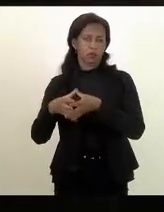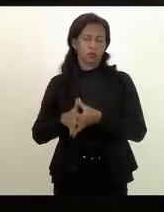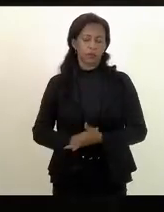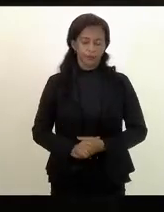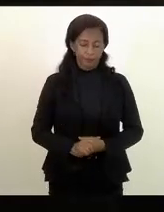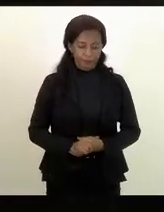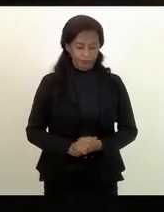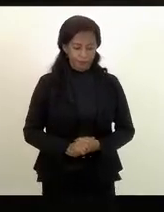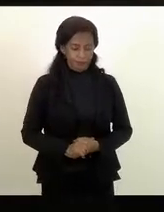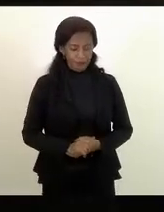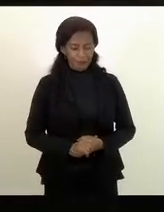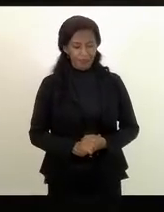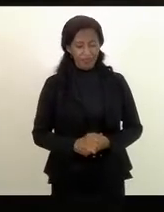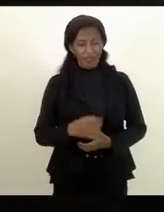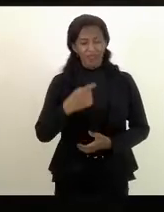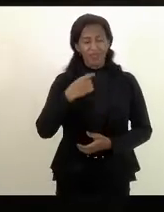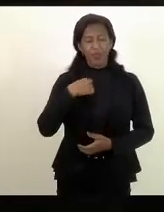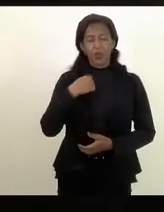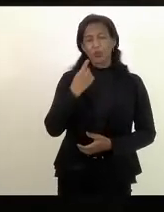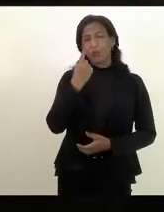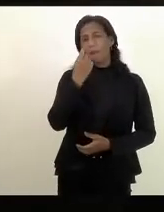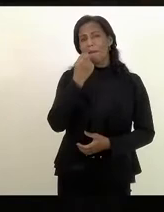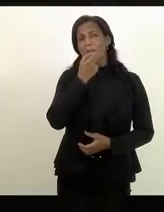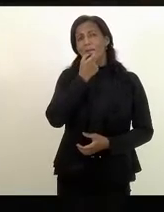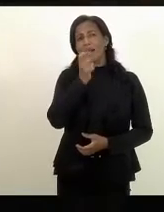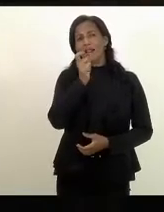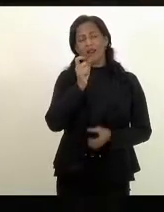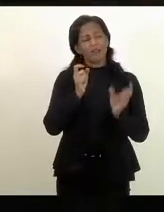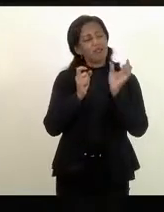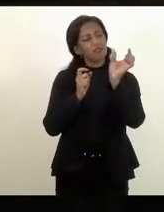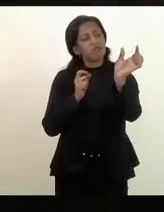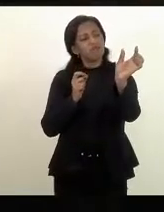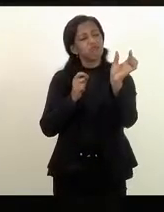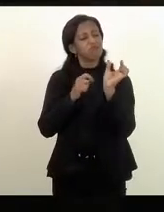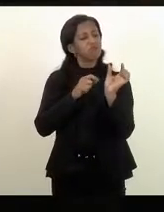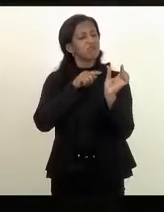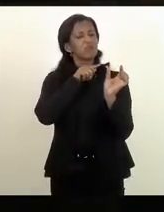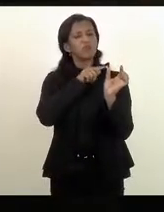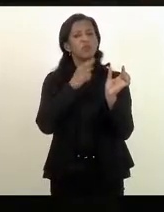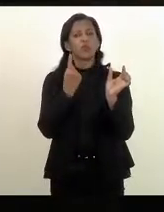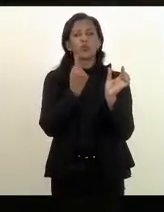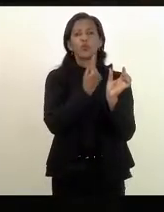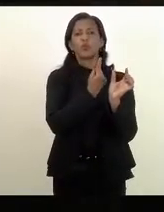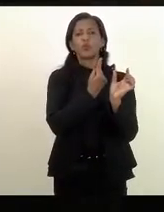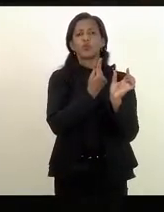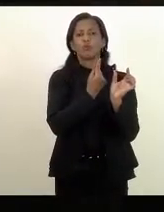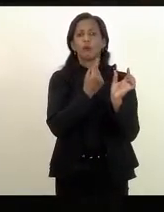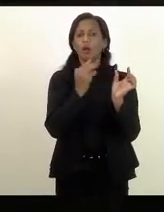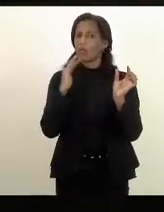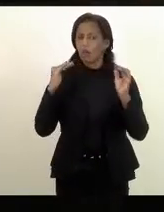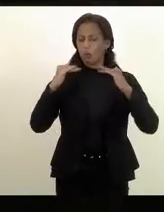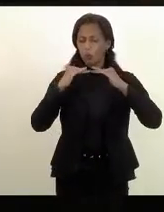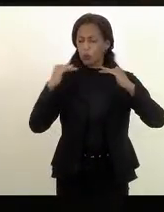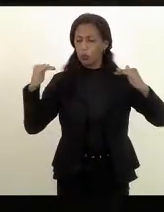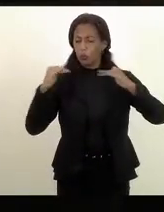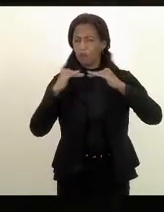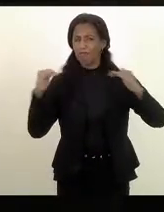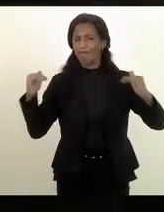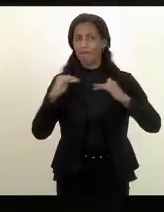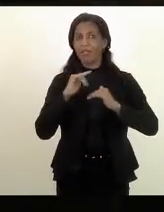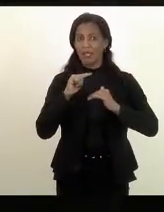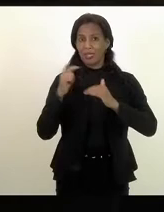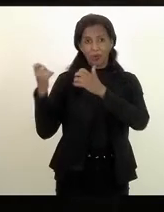quero pegar apenas uma palavra do deputado Átila Nunes que não na mesma linha porque ele muito bem